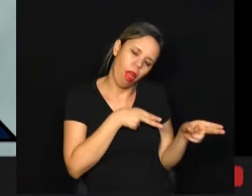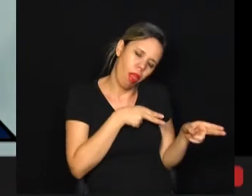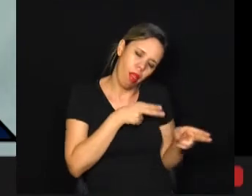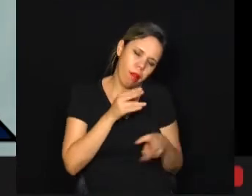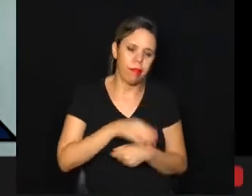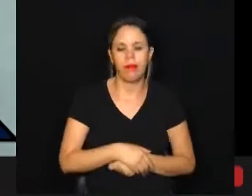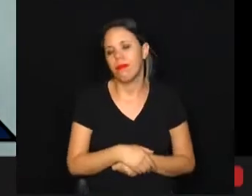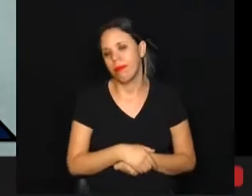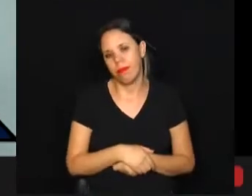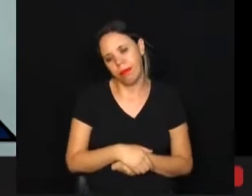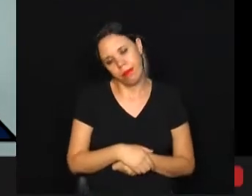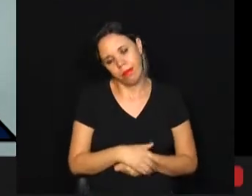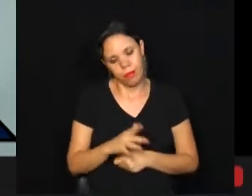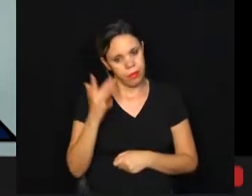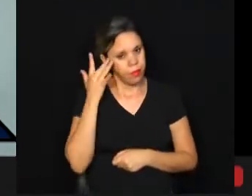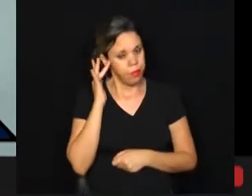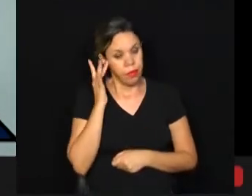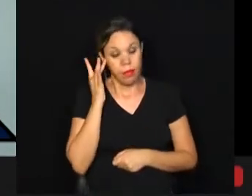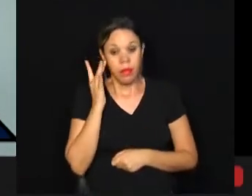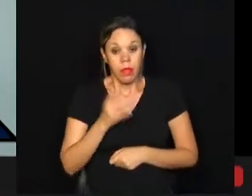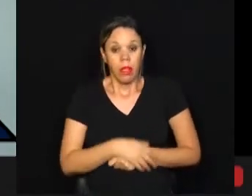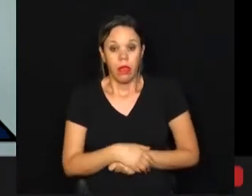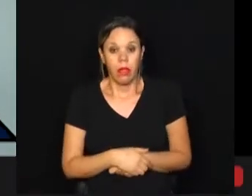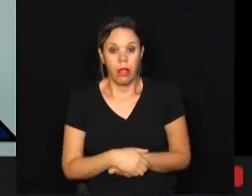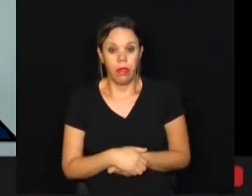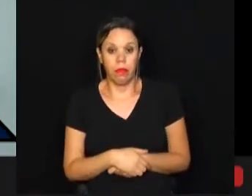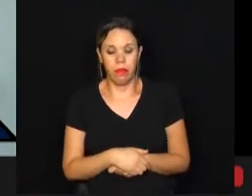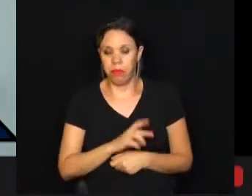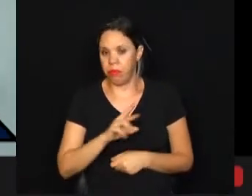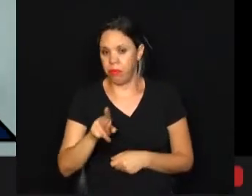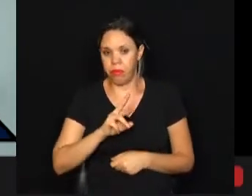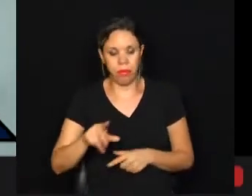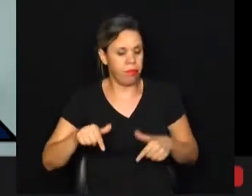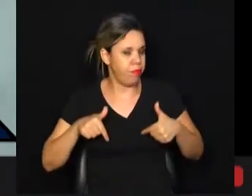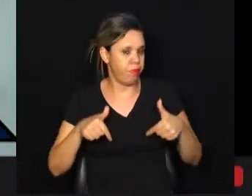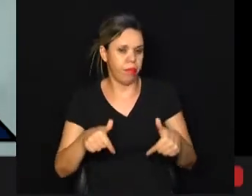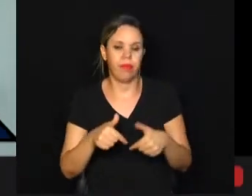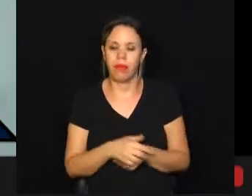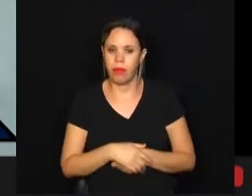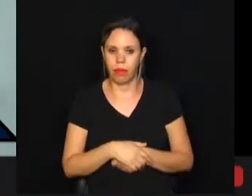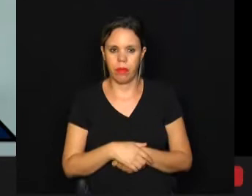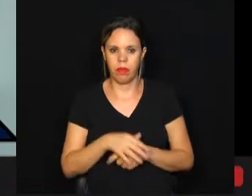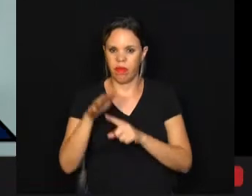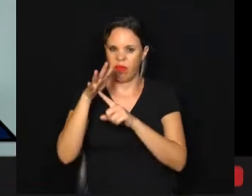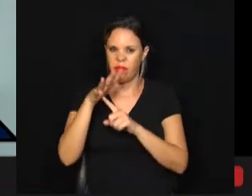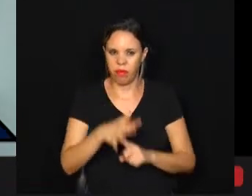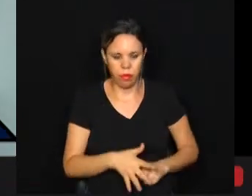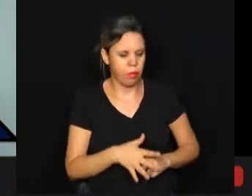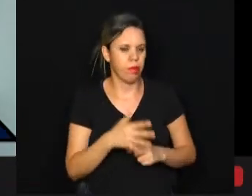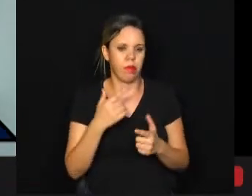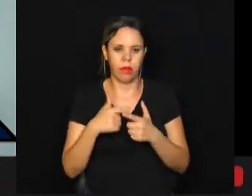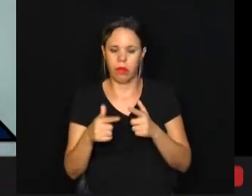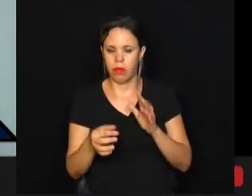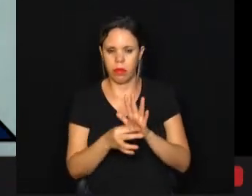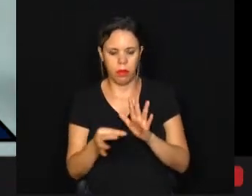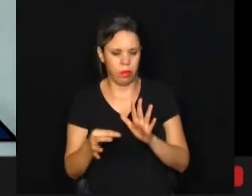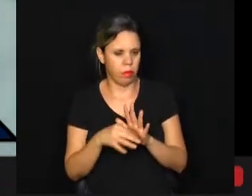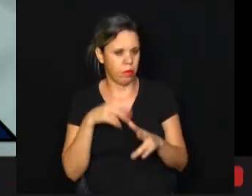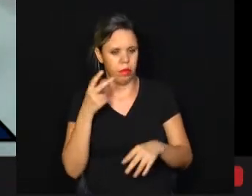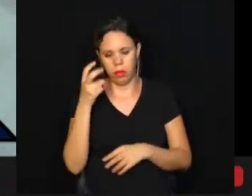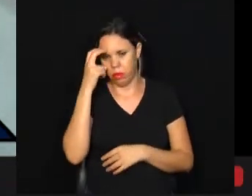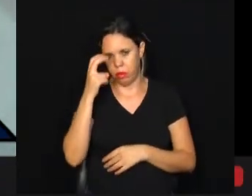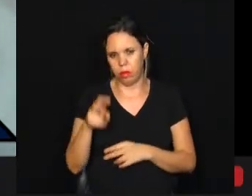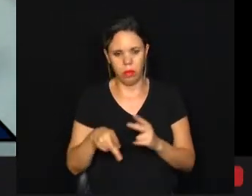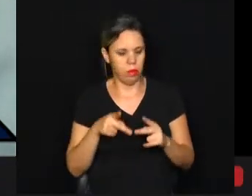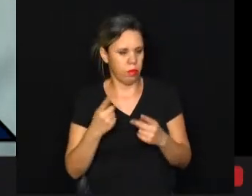dormir. Eu acho que não é uma ação de repressão à manifestação da cultura popular,